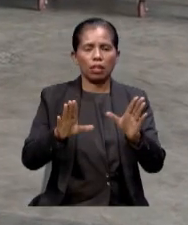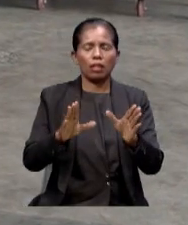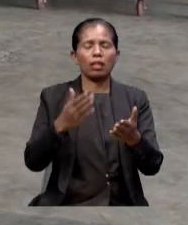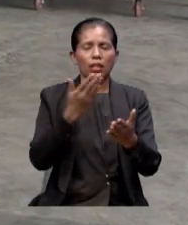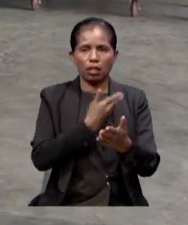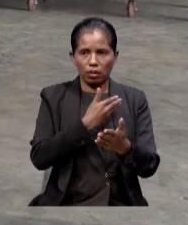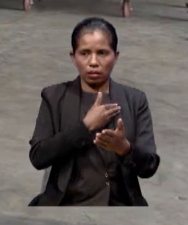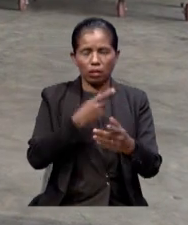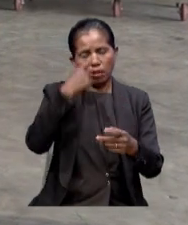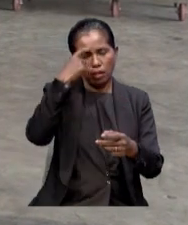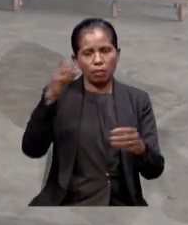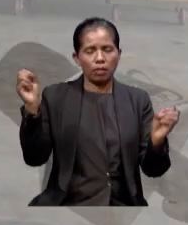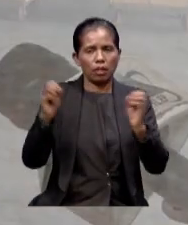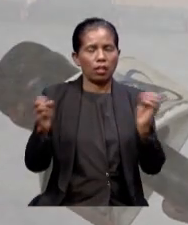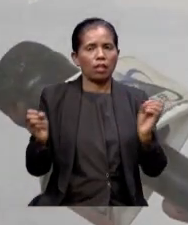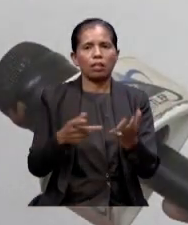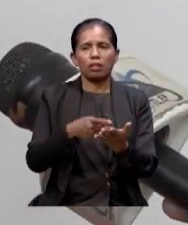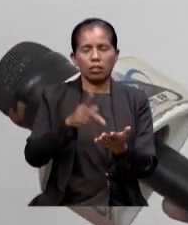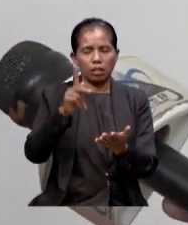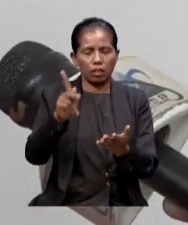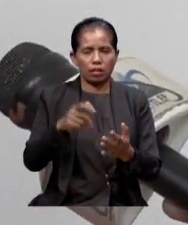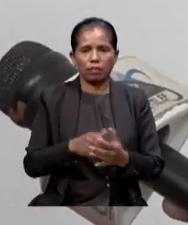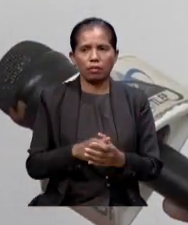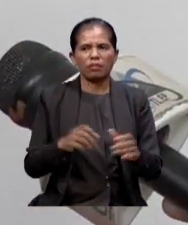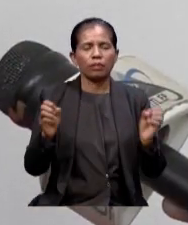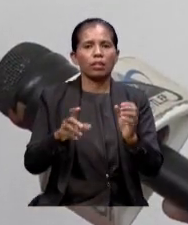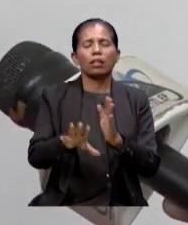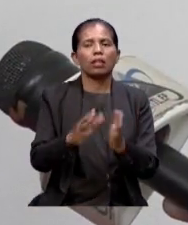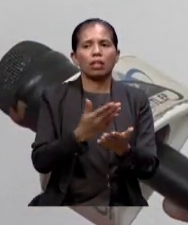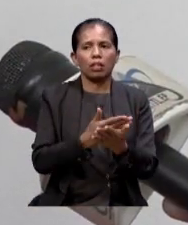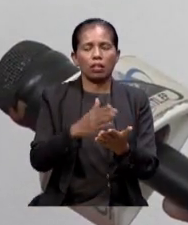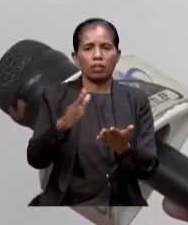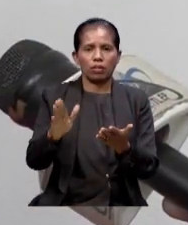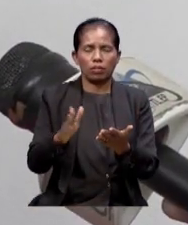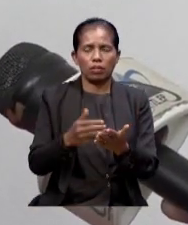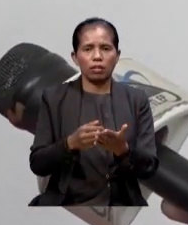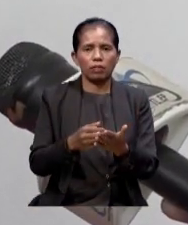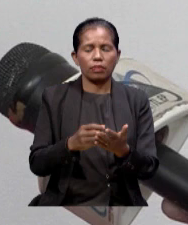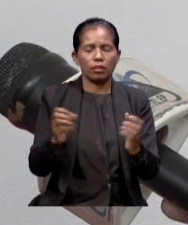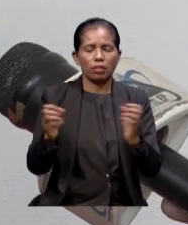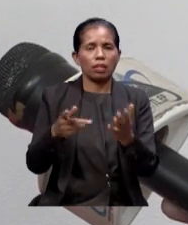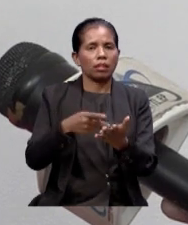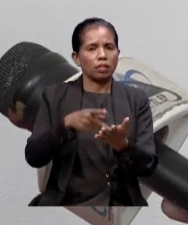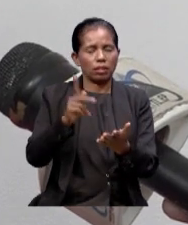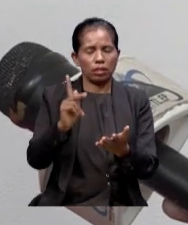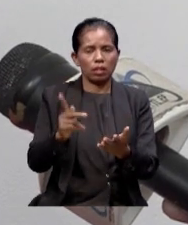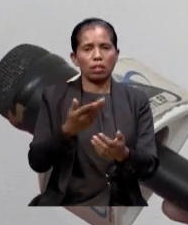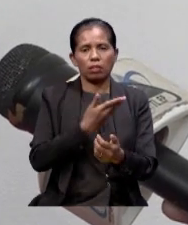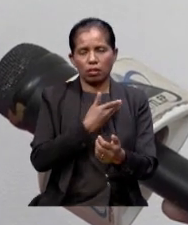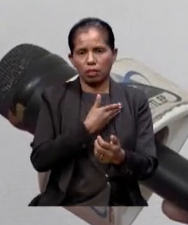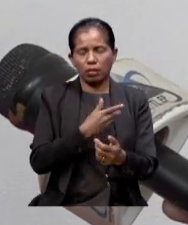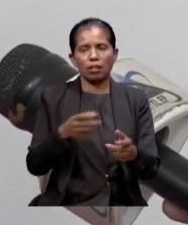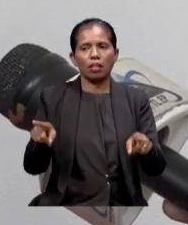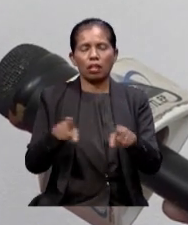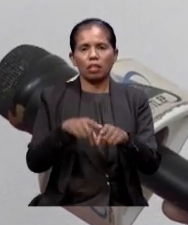tamba nia la hasa la iha, la retan la sofre aumento ba taxa. Hanesan necessidades básicos,